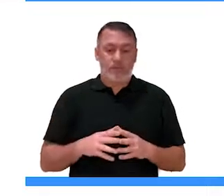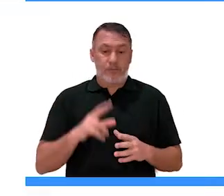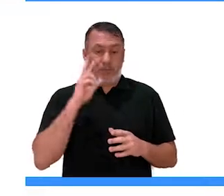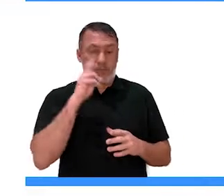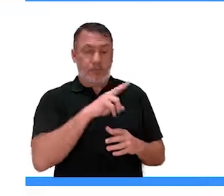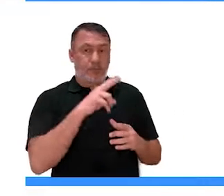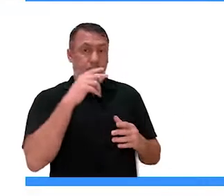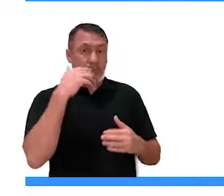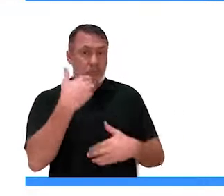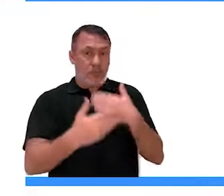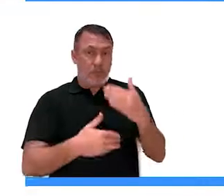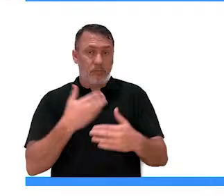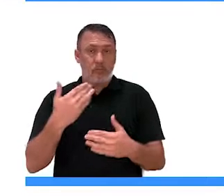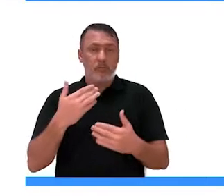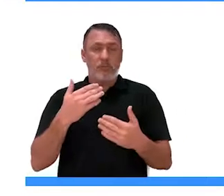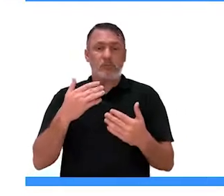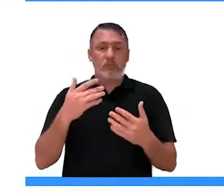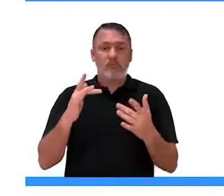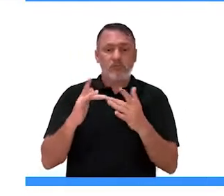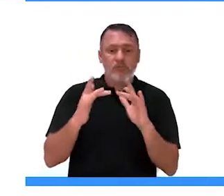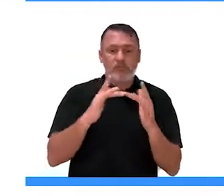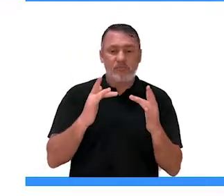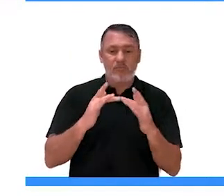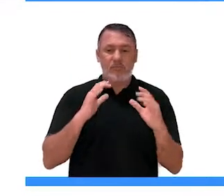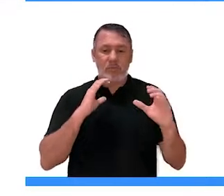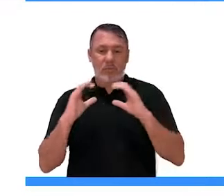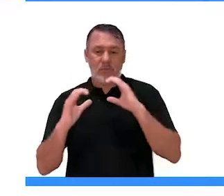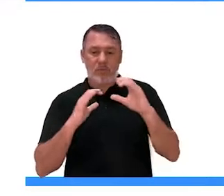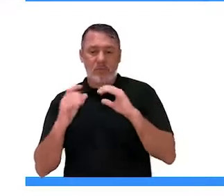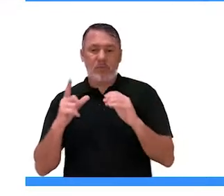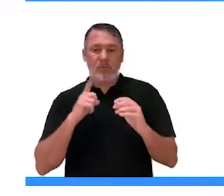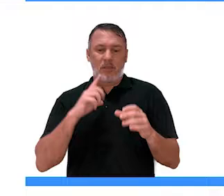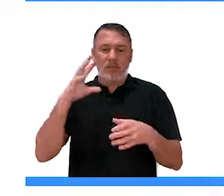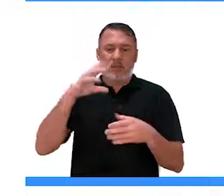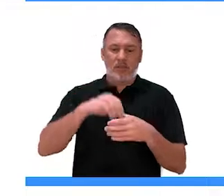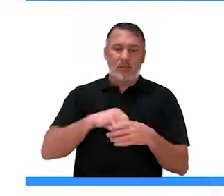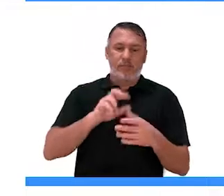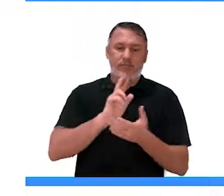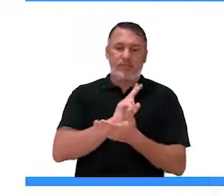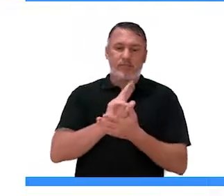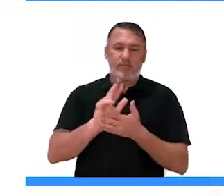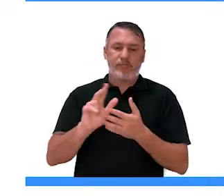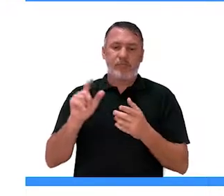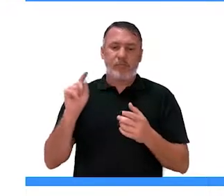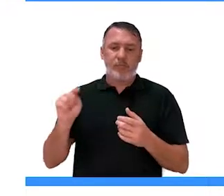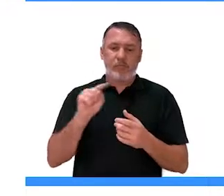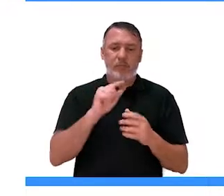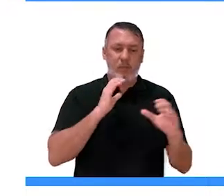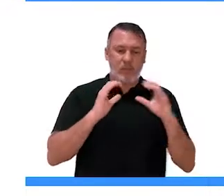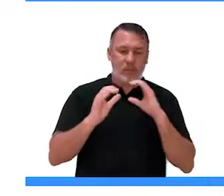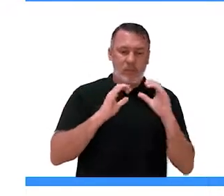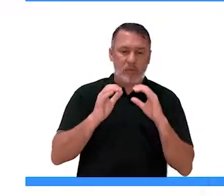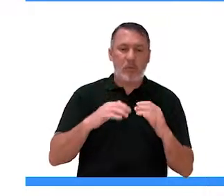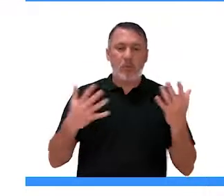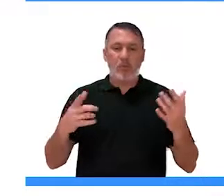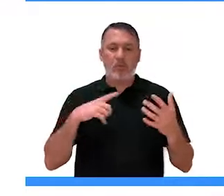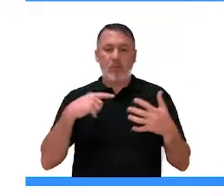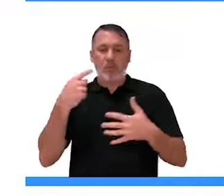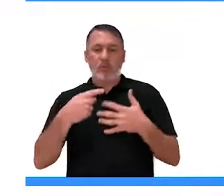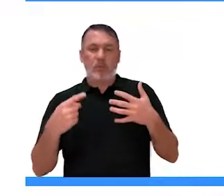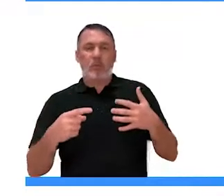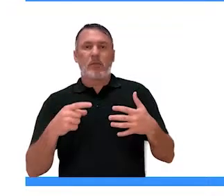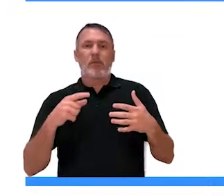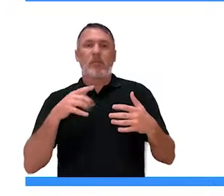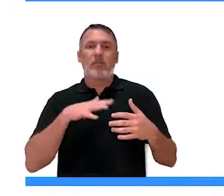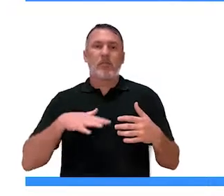comunicativa prevêem a presença ativa de múltiplos elementos da comunicação. Então, temos até essa aula, tá, sobre funções da linguagem, entre os